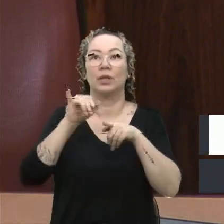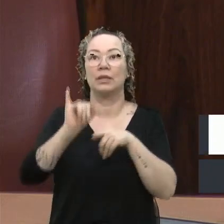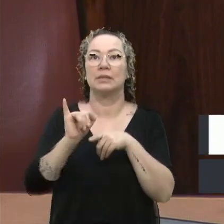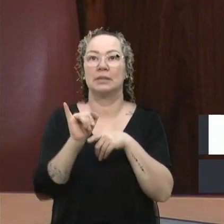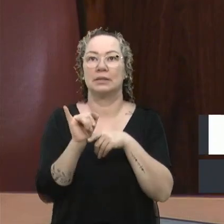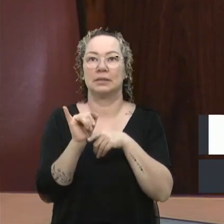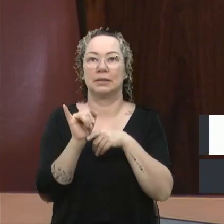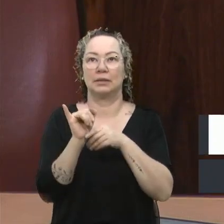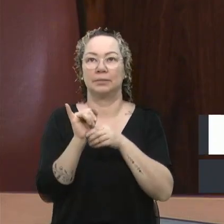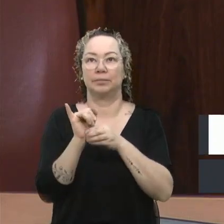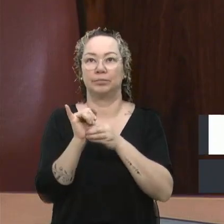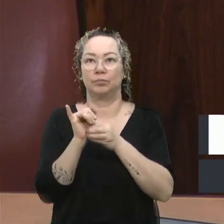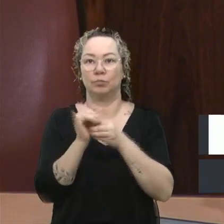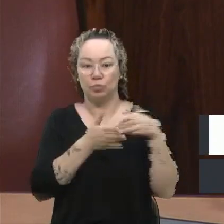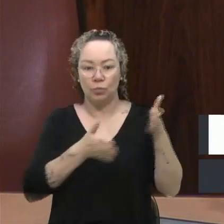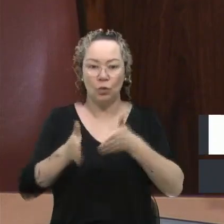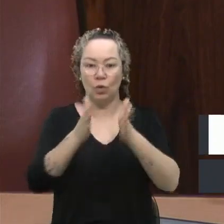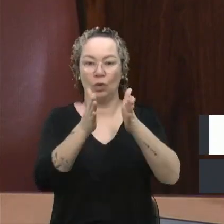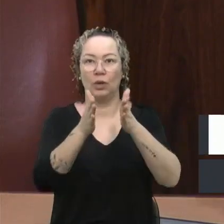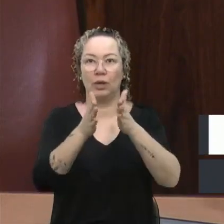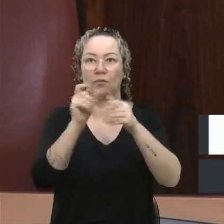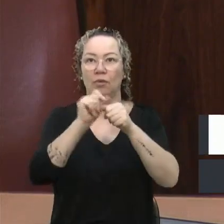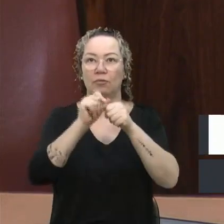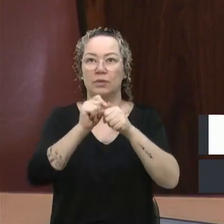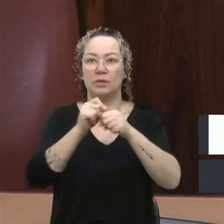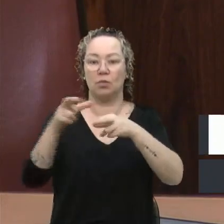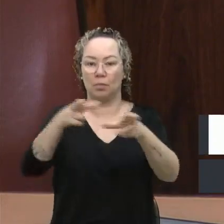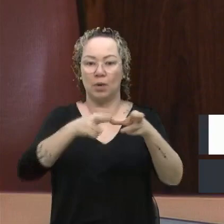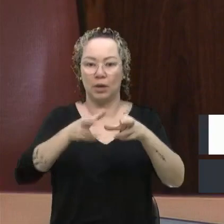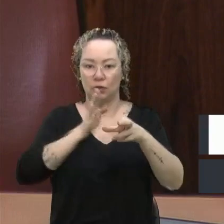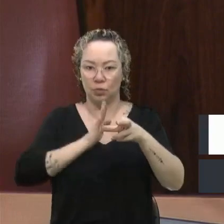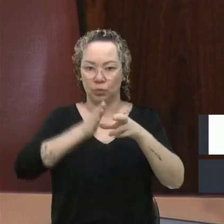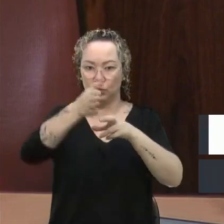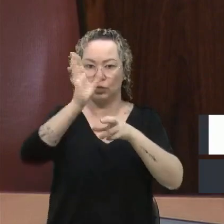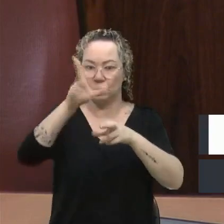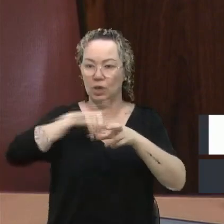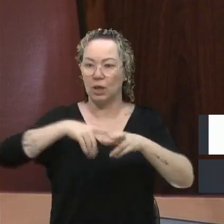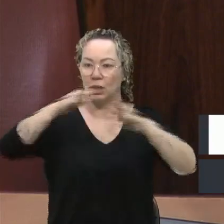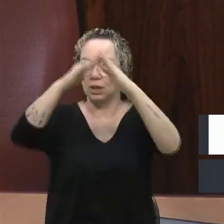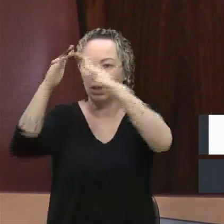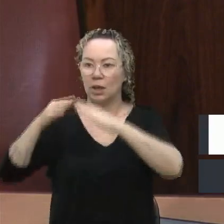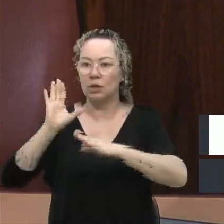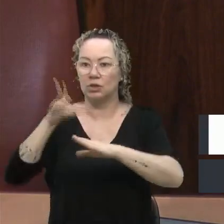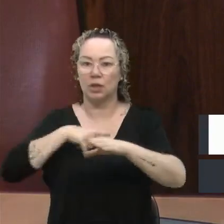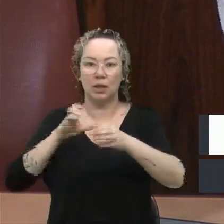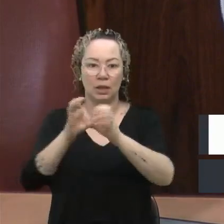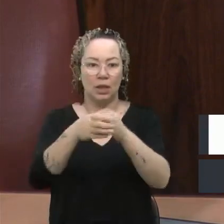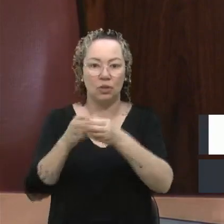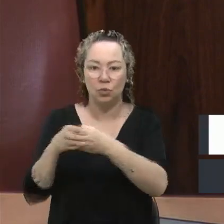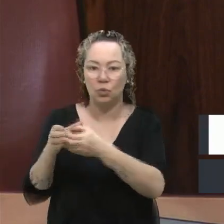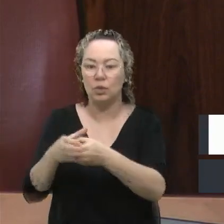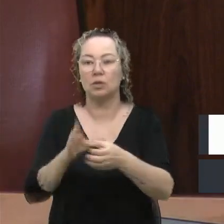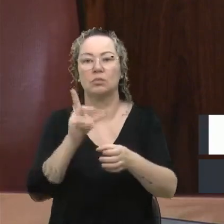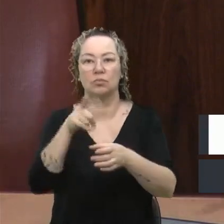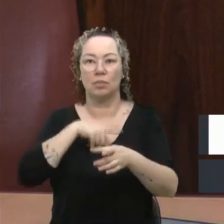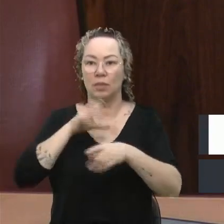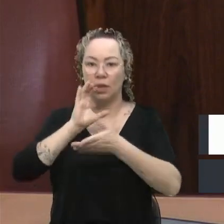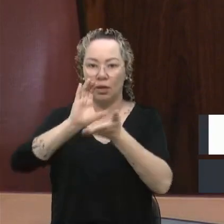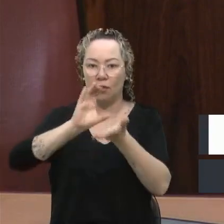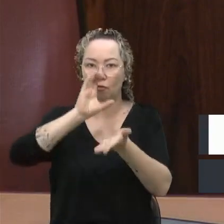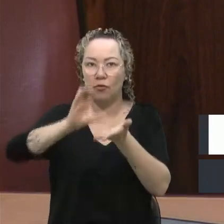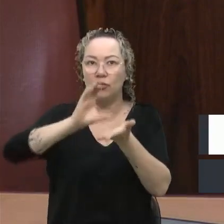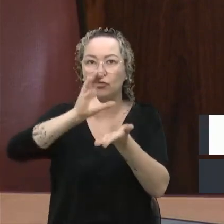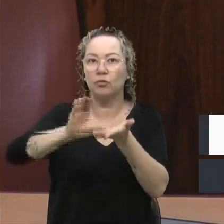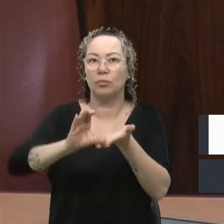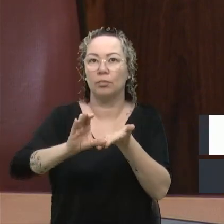vai adentrar ou vai cortar uma região que já é povoada, que tem turismo, que tem atração de investimento, é lógico